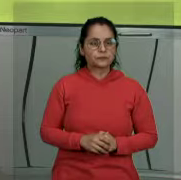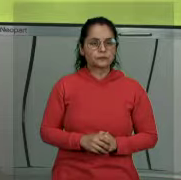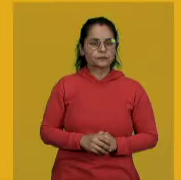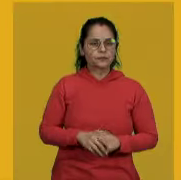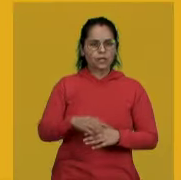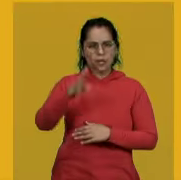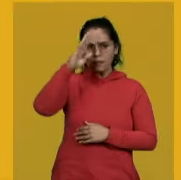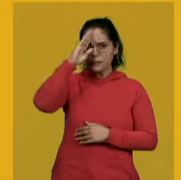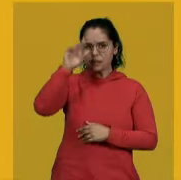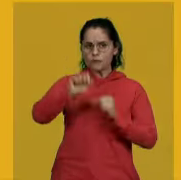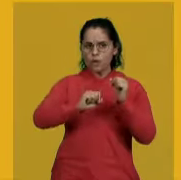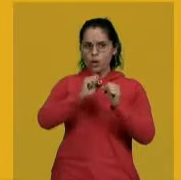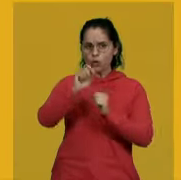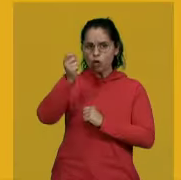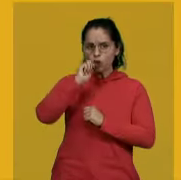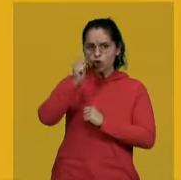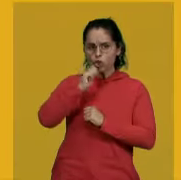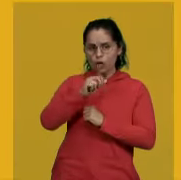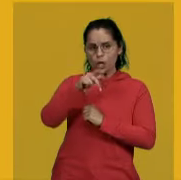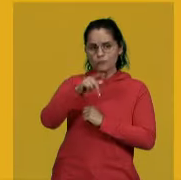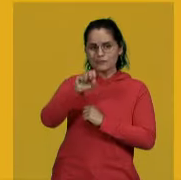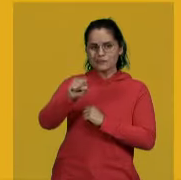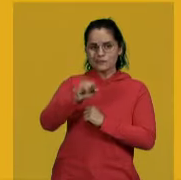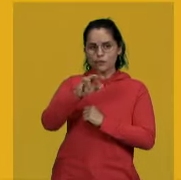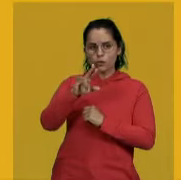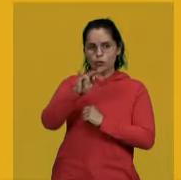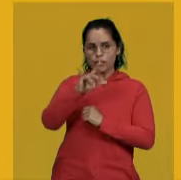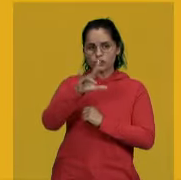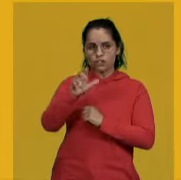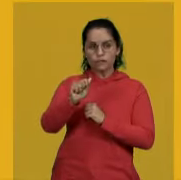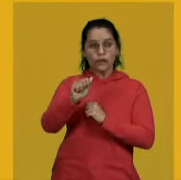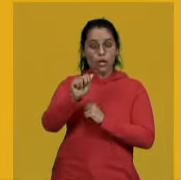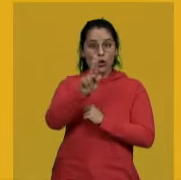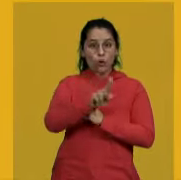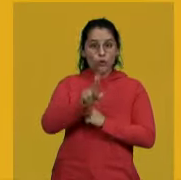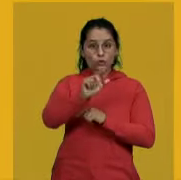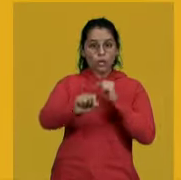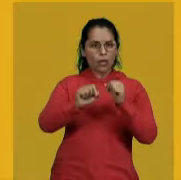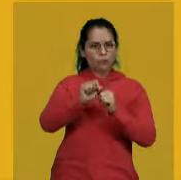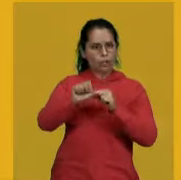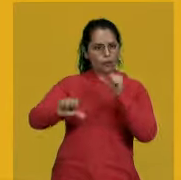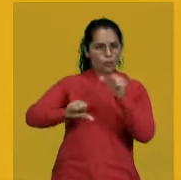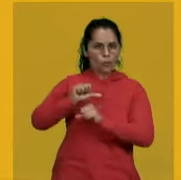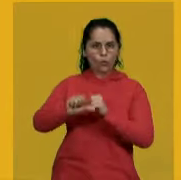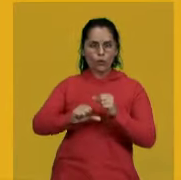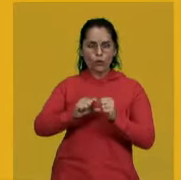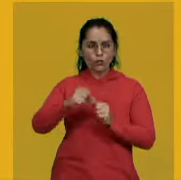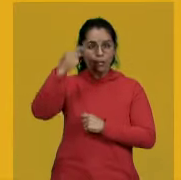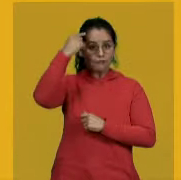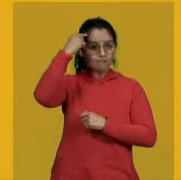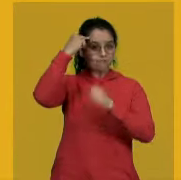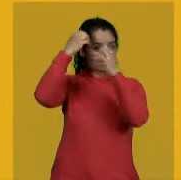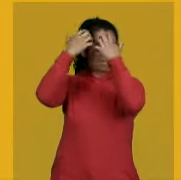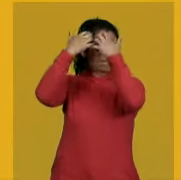As principais drogas psicoativas são aquelas usadas para alterar o funcionamento cerebral, por